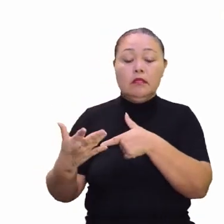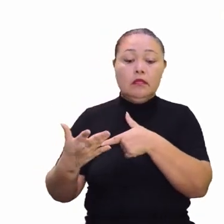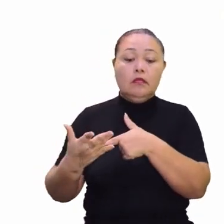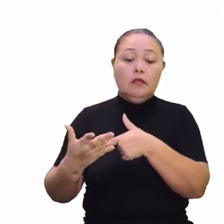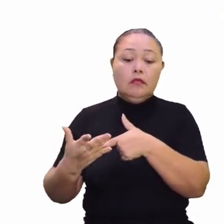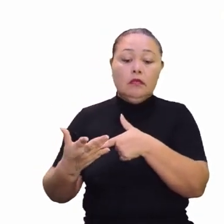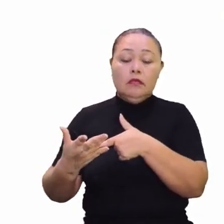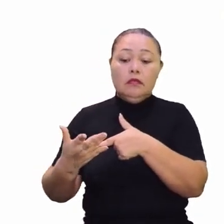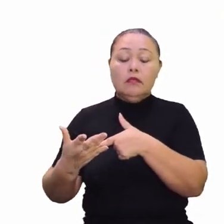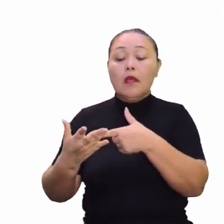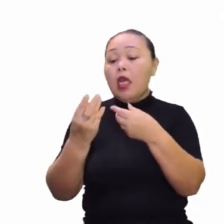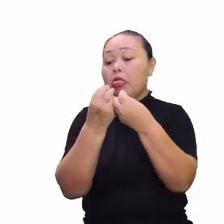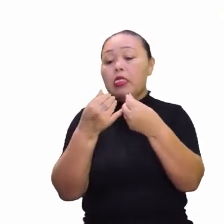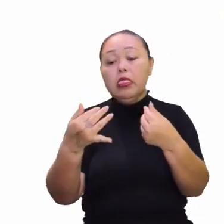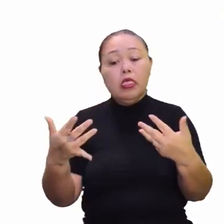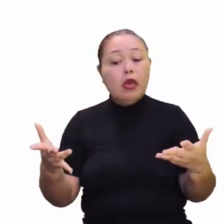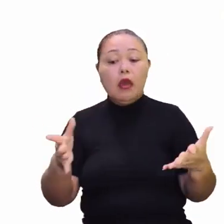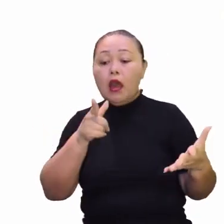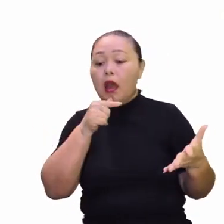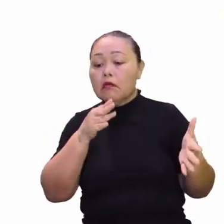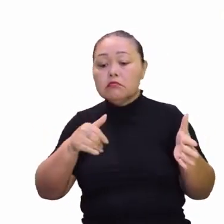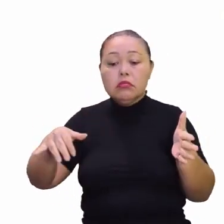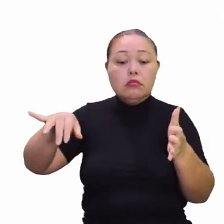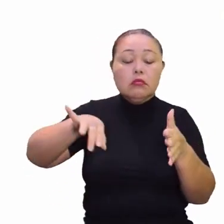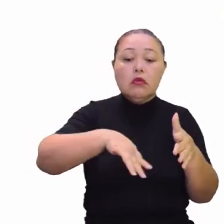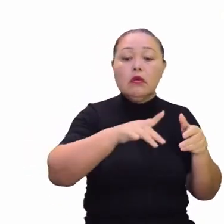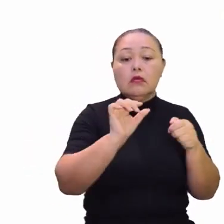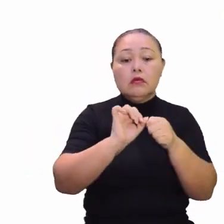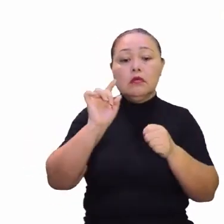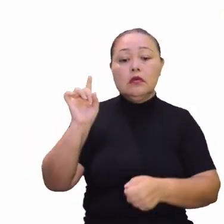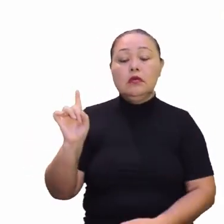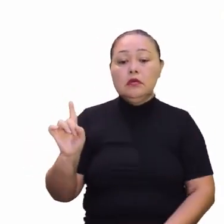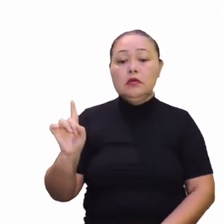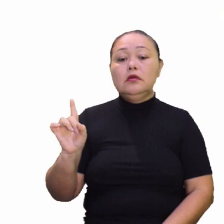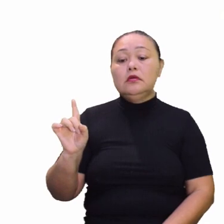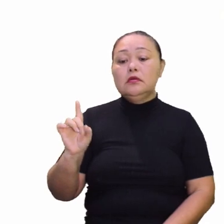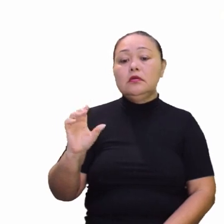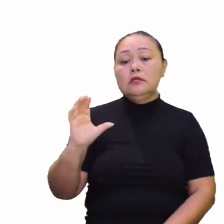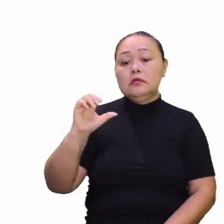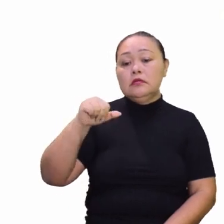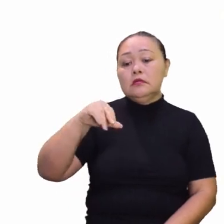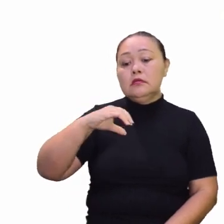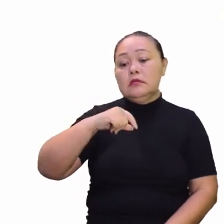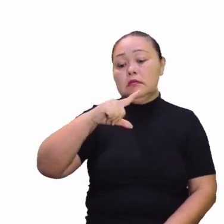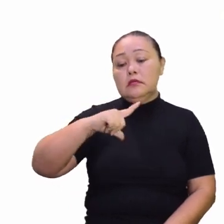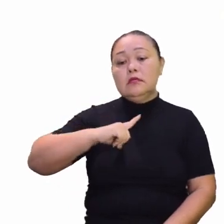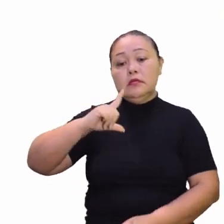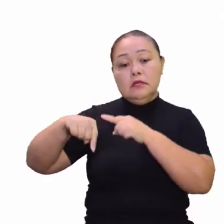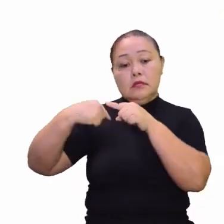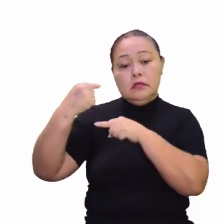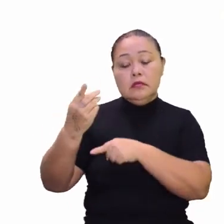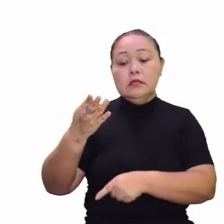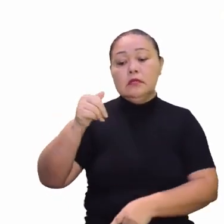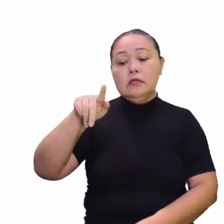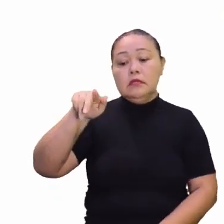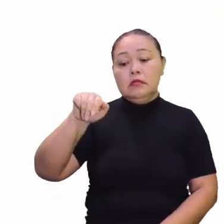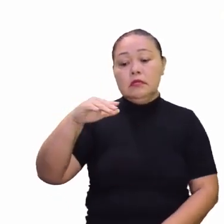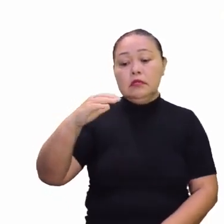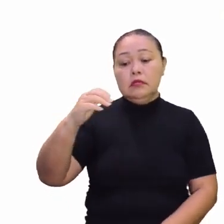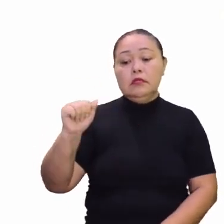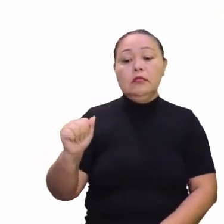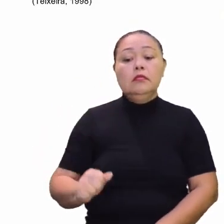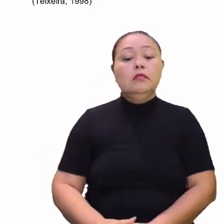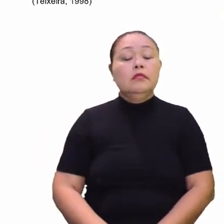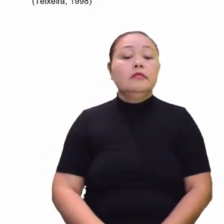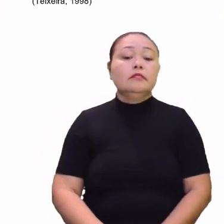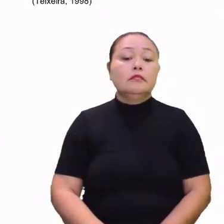foi destruído pelas águas. O Nossa Senhora da Conceição, né? Que Isso. se tornou Forte Bragança. Isso. Exatamente.